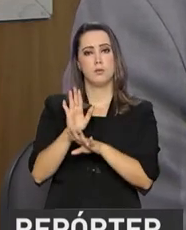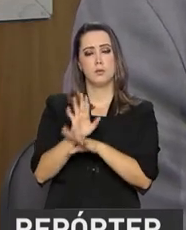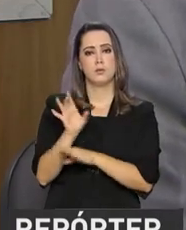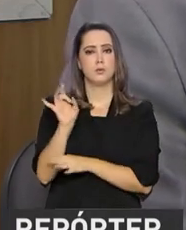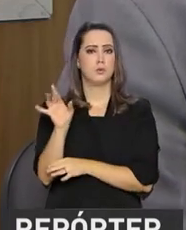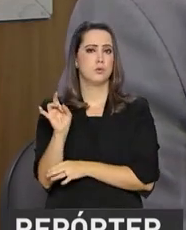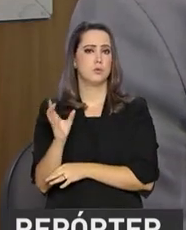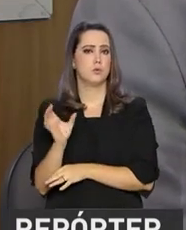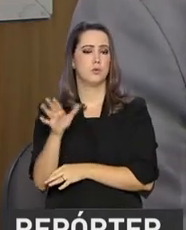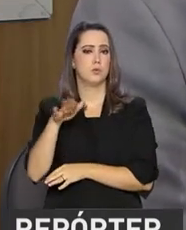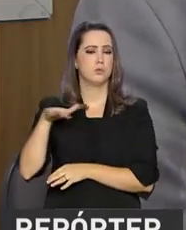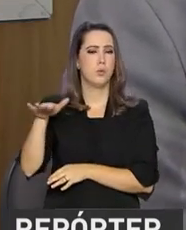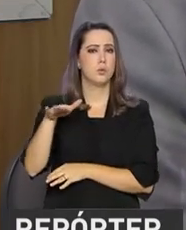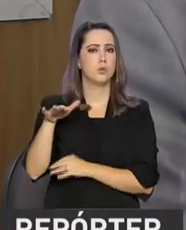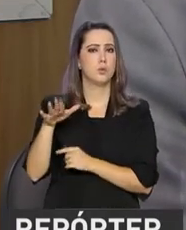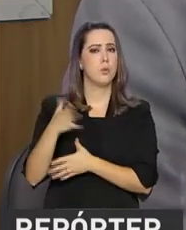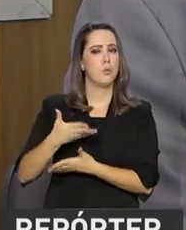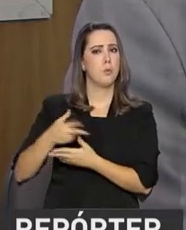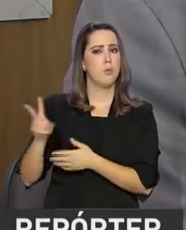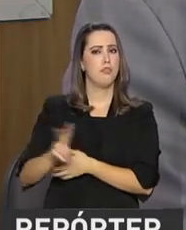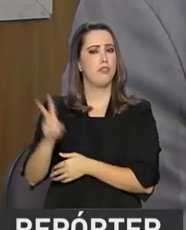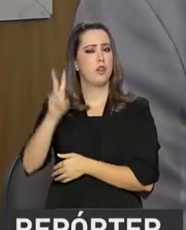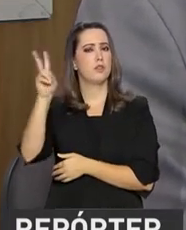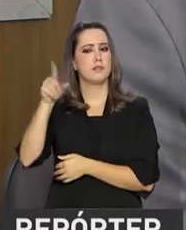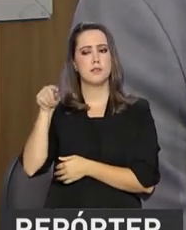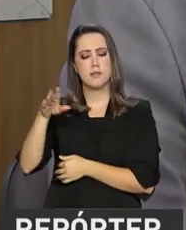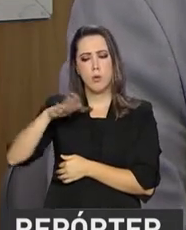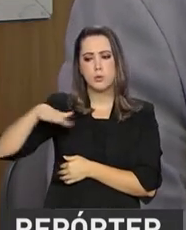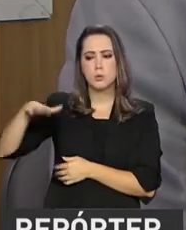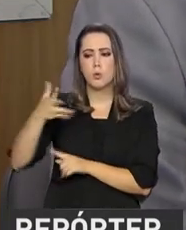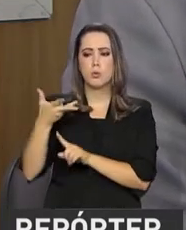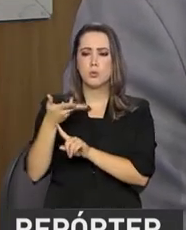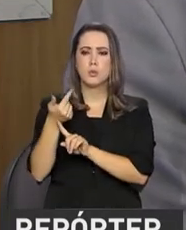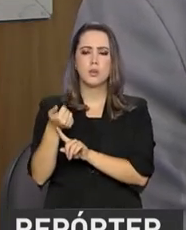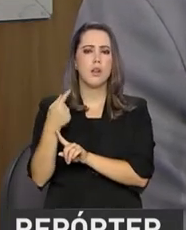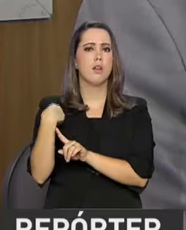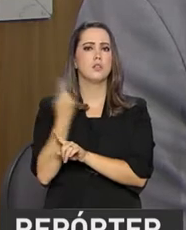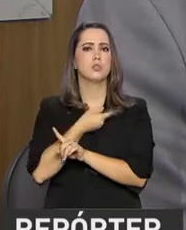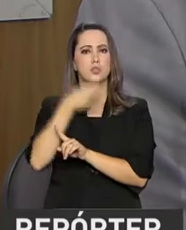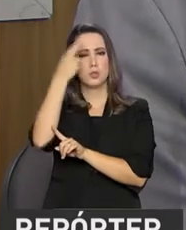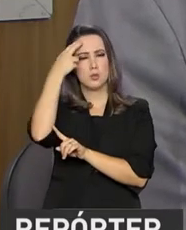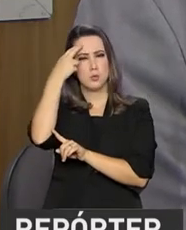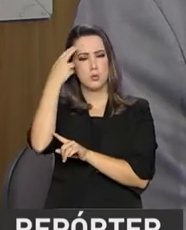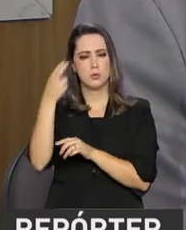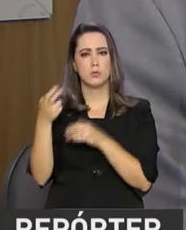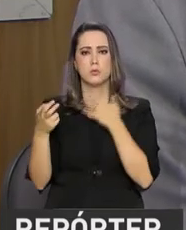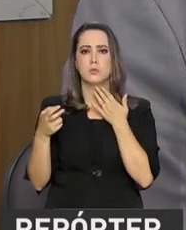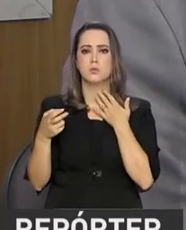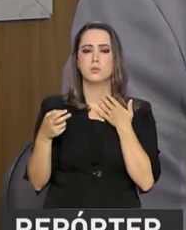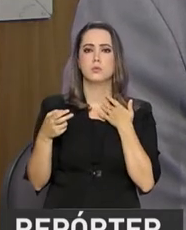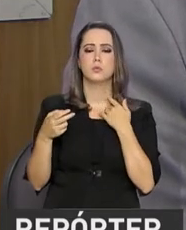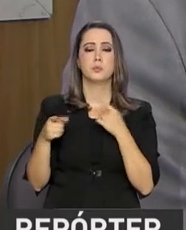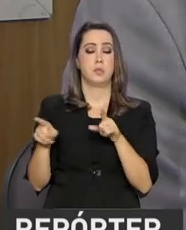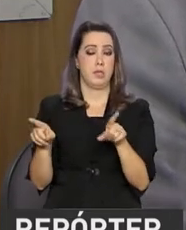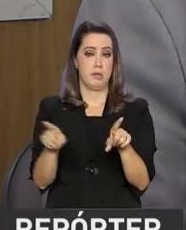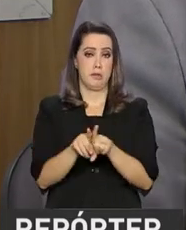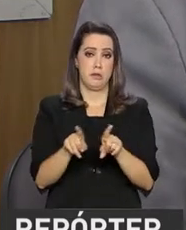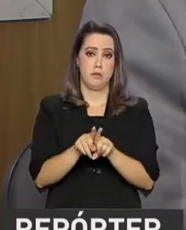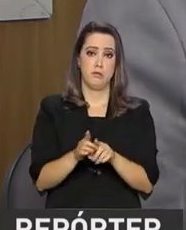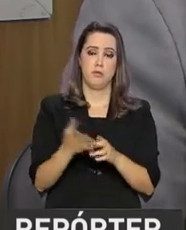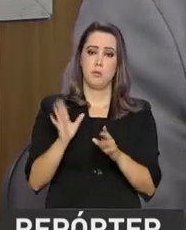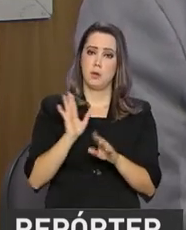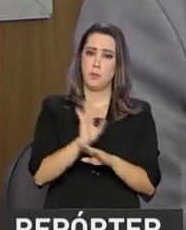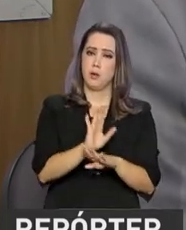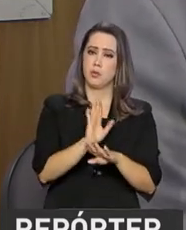não apenas para a valorização para o engrandecimento é da nossa cultura mas também para o reforço